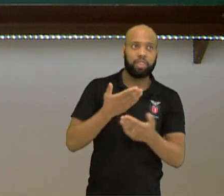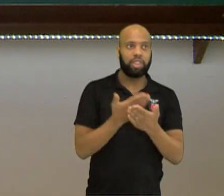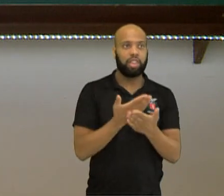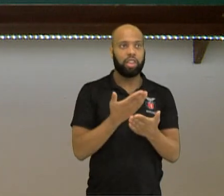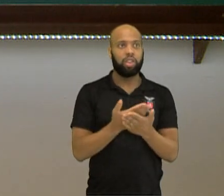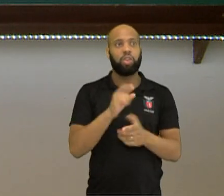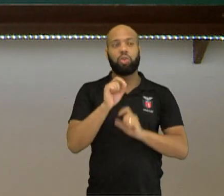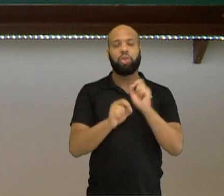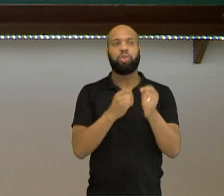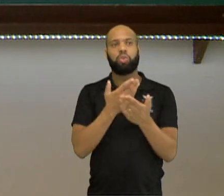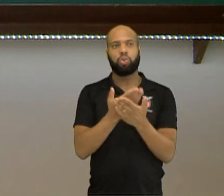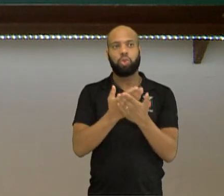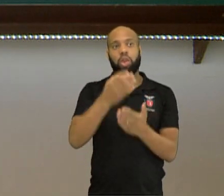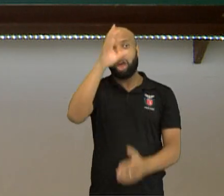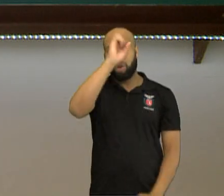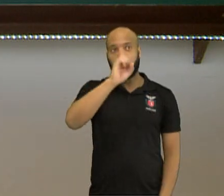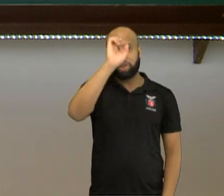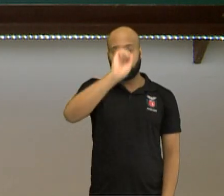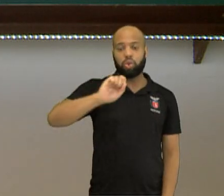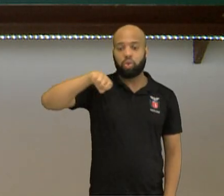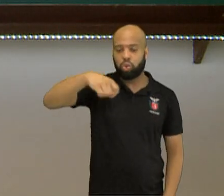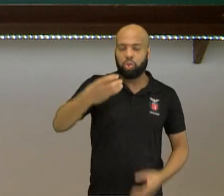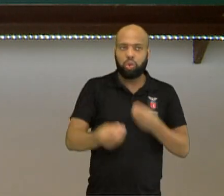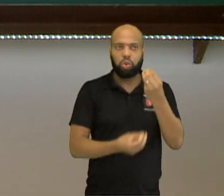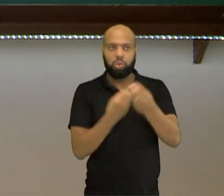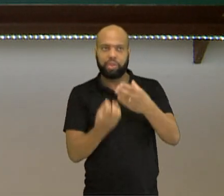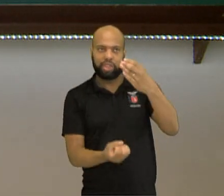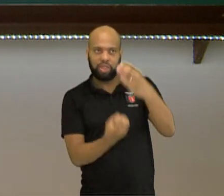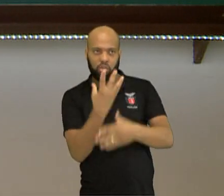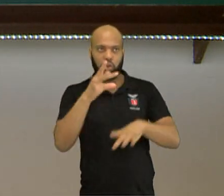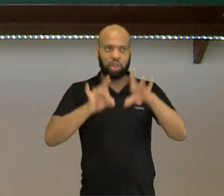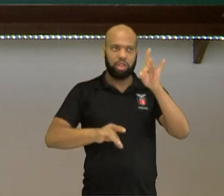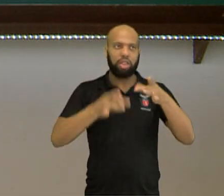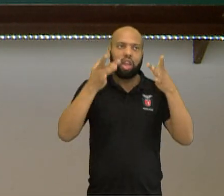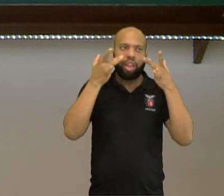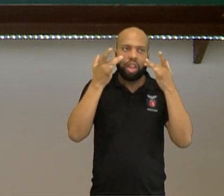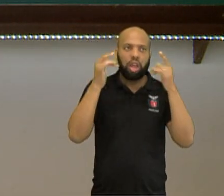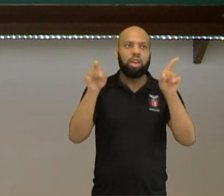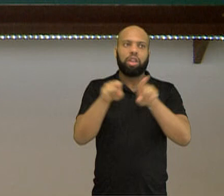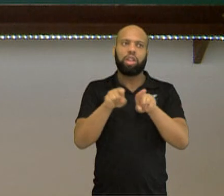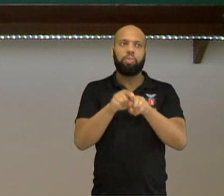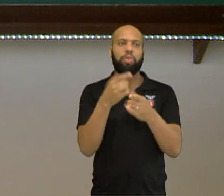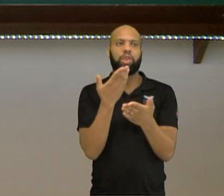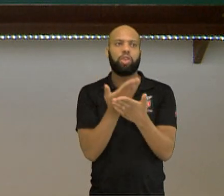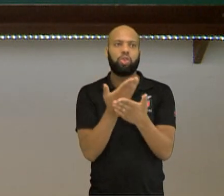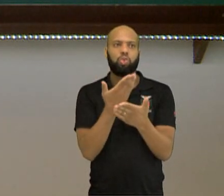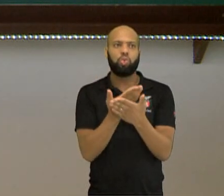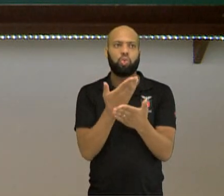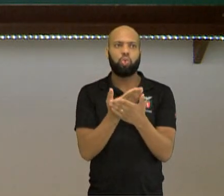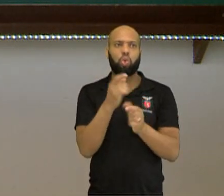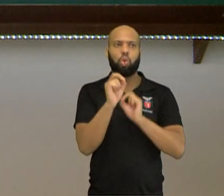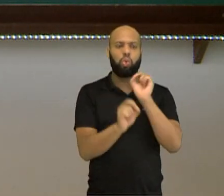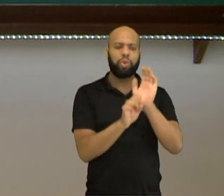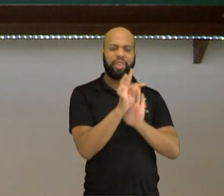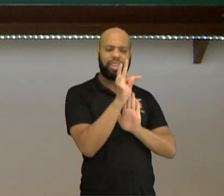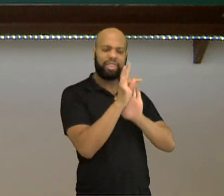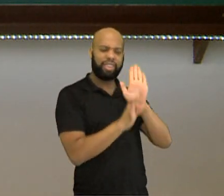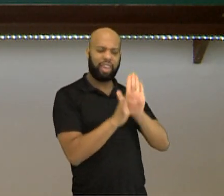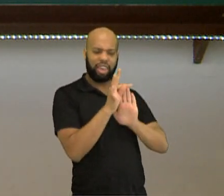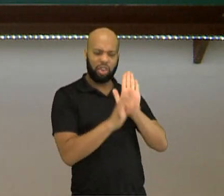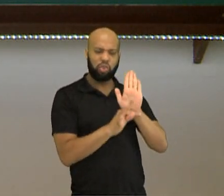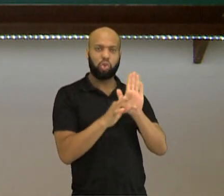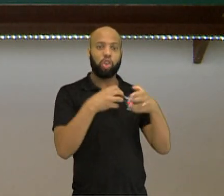aula nós falamos sobre a origem do teatro, né, onde nós vimos